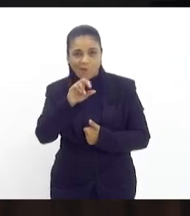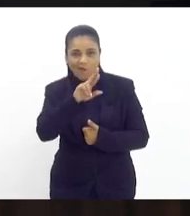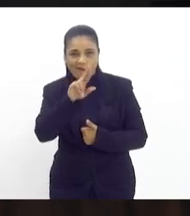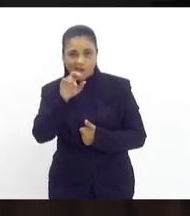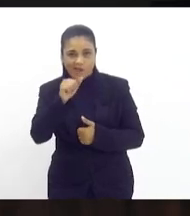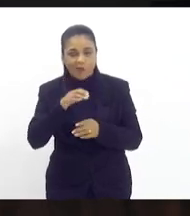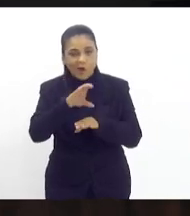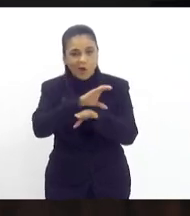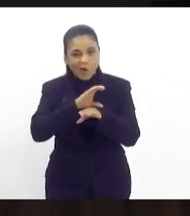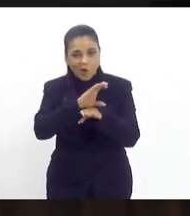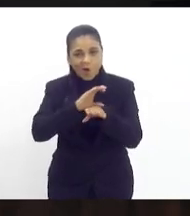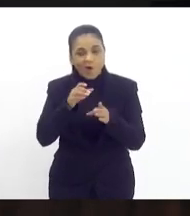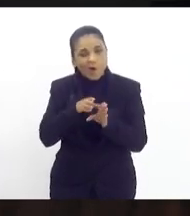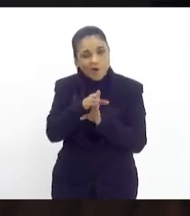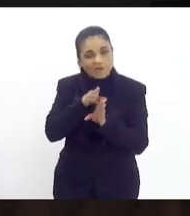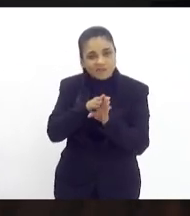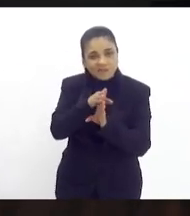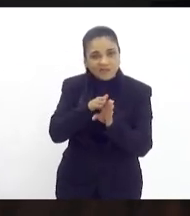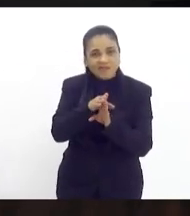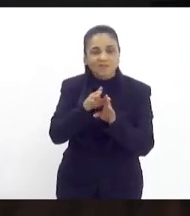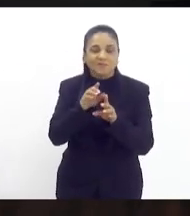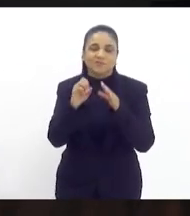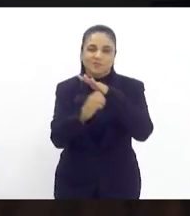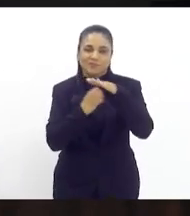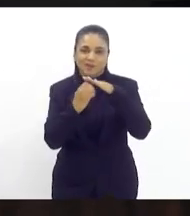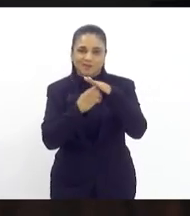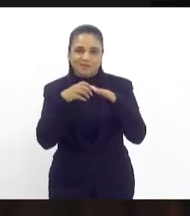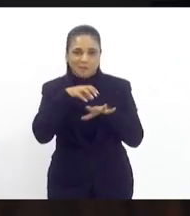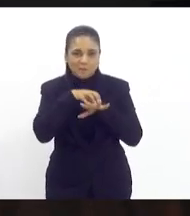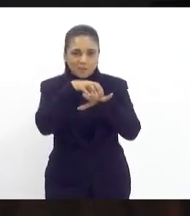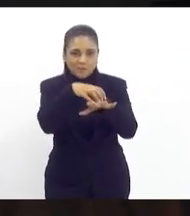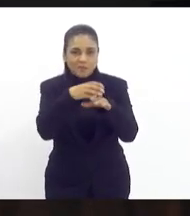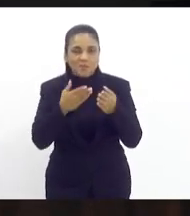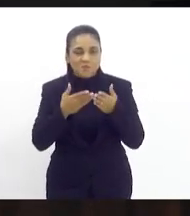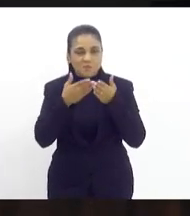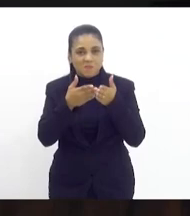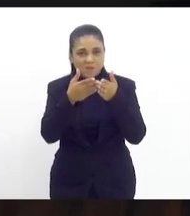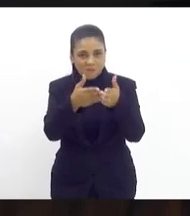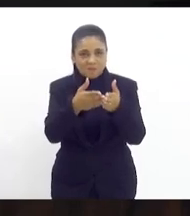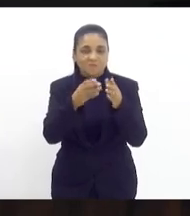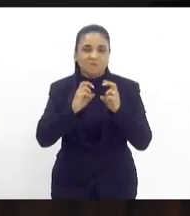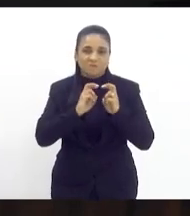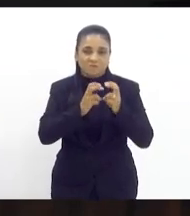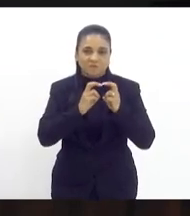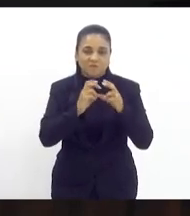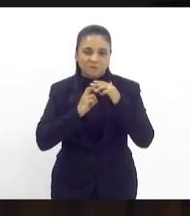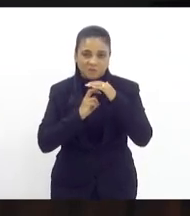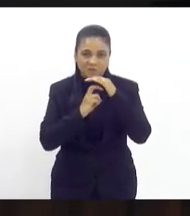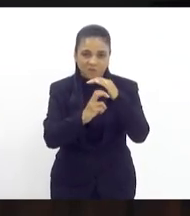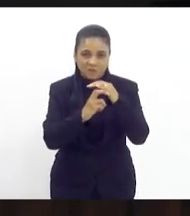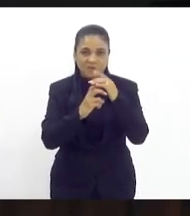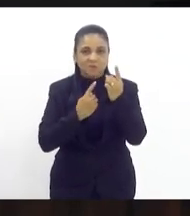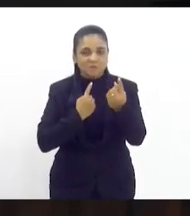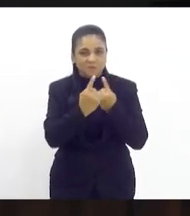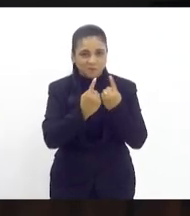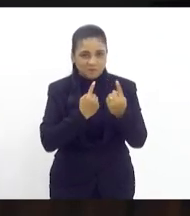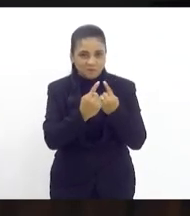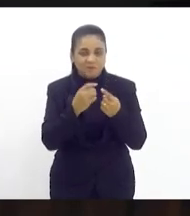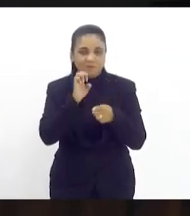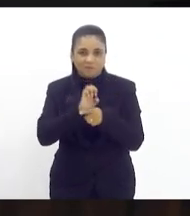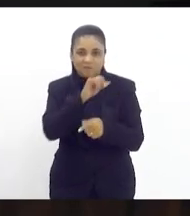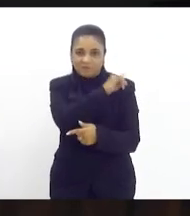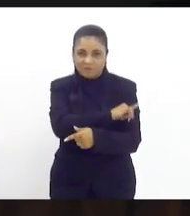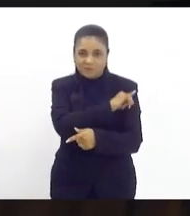da Agência Reguladora de Serviços Públicos Concedidos de Transporte Aquaviários, Ferroviários, Metroviários e de Rodovias do Estado do Rio de